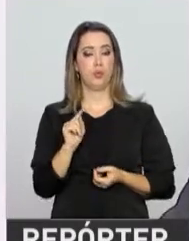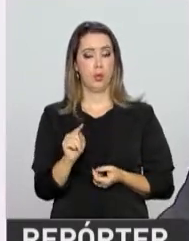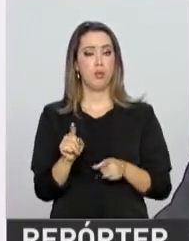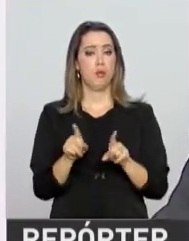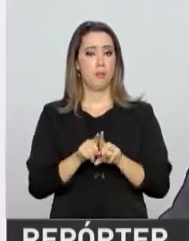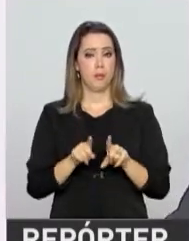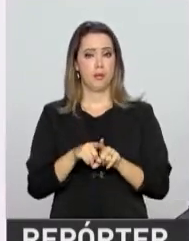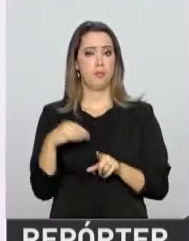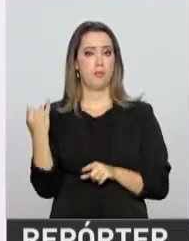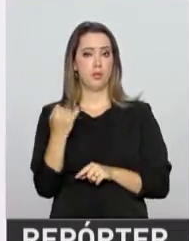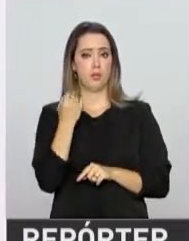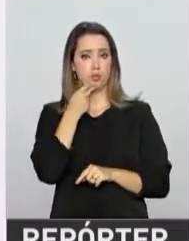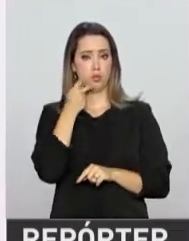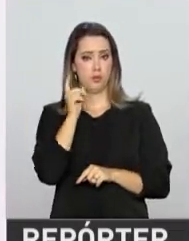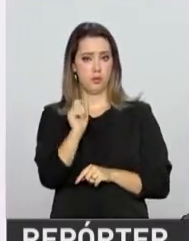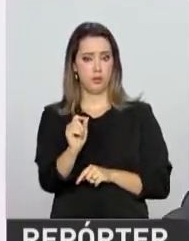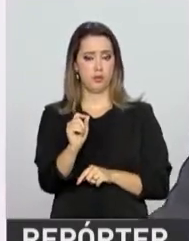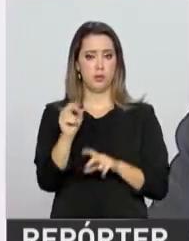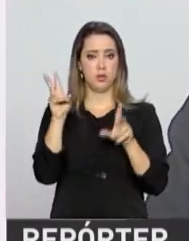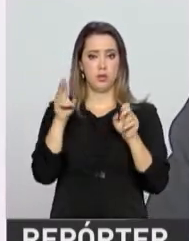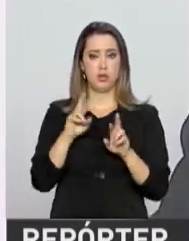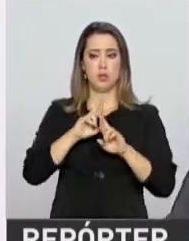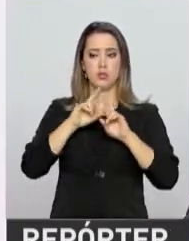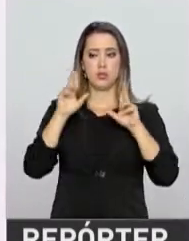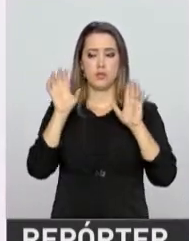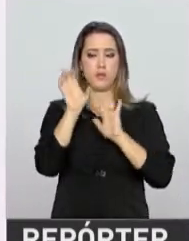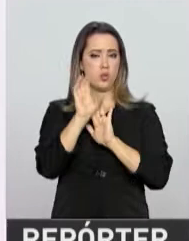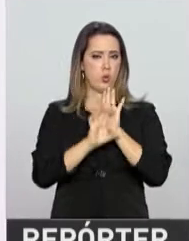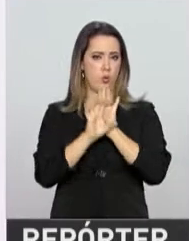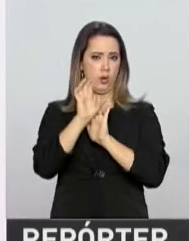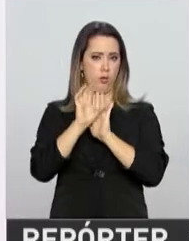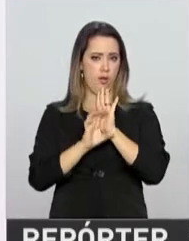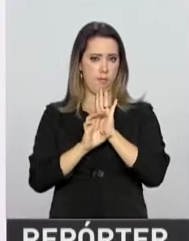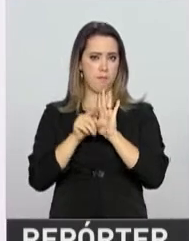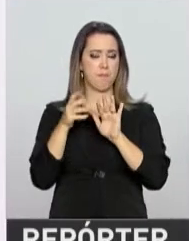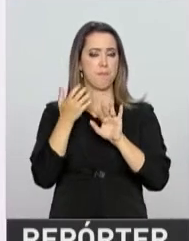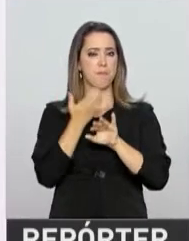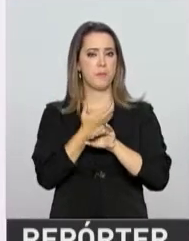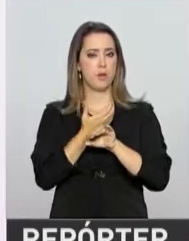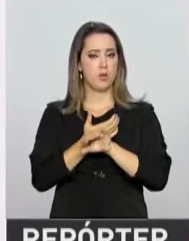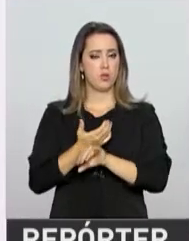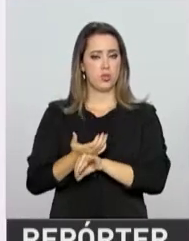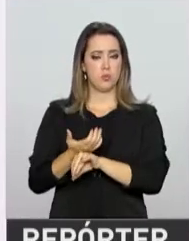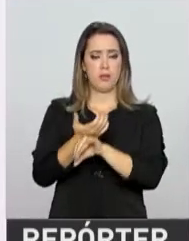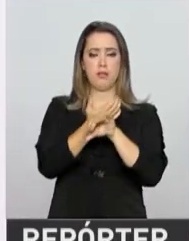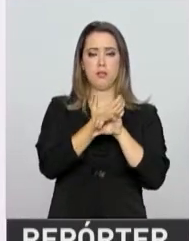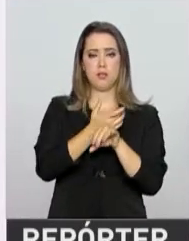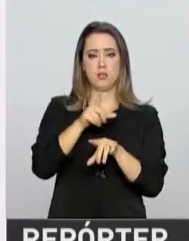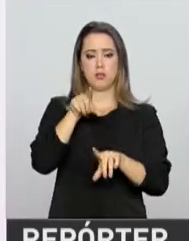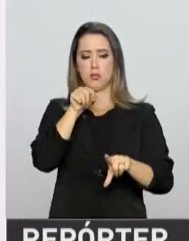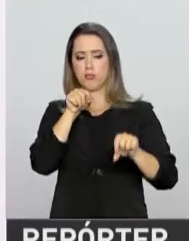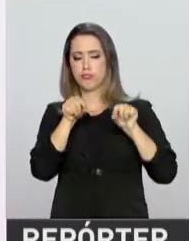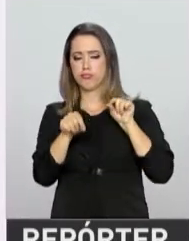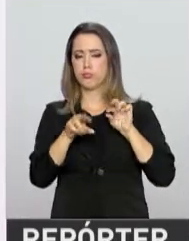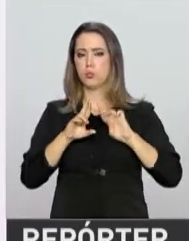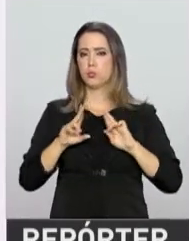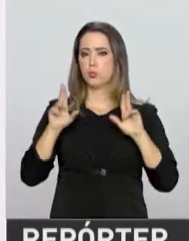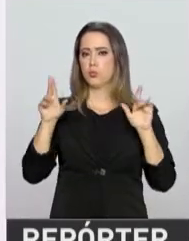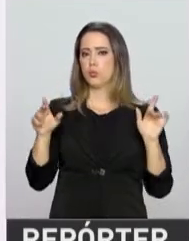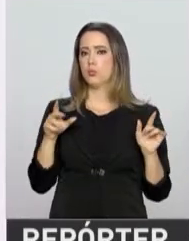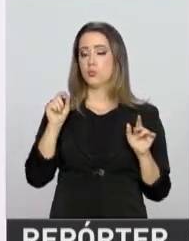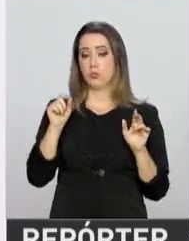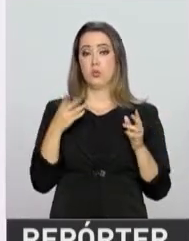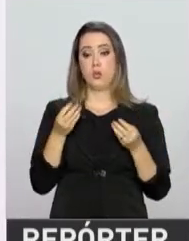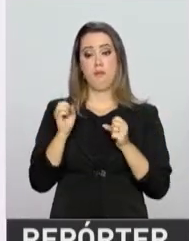destacando o aspecto da flexibilidade na definição é do conteúdo